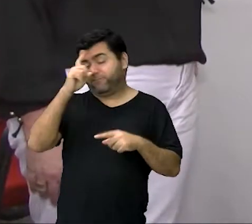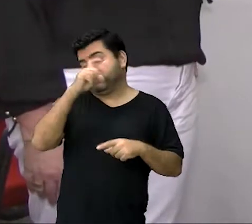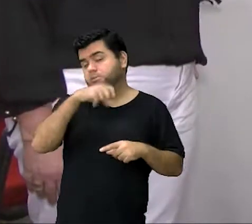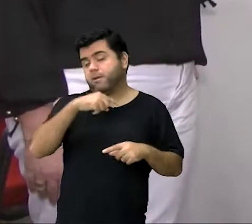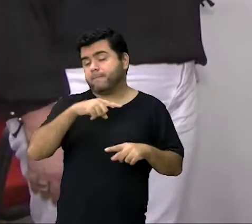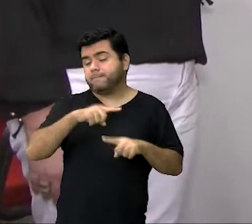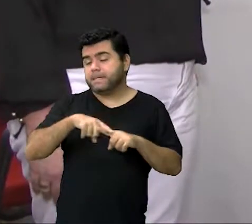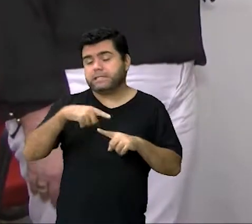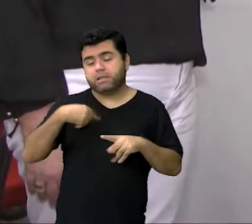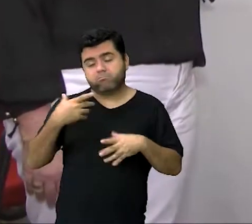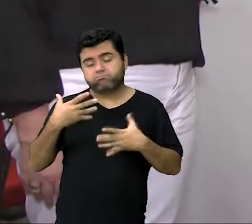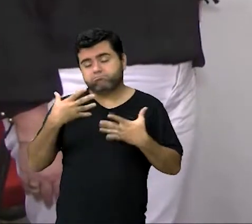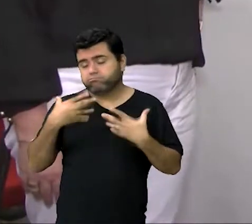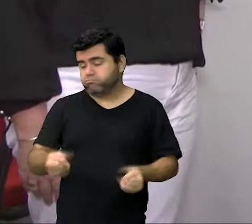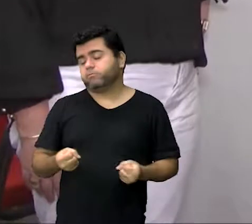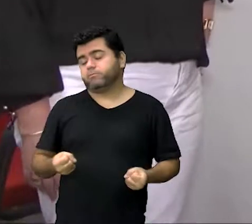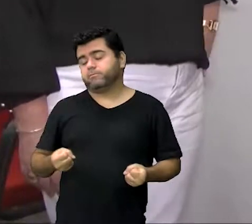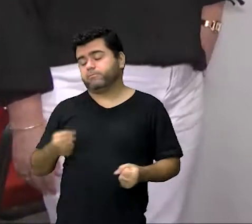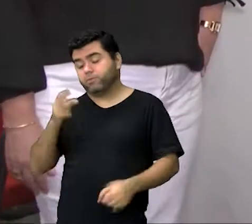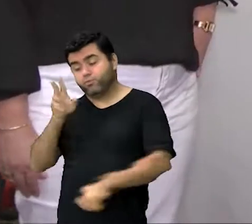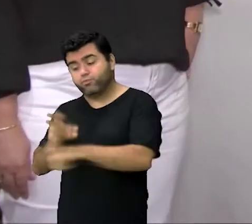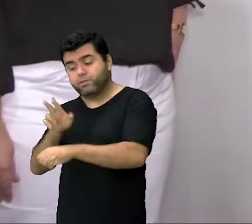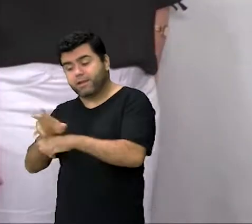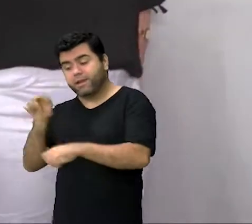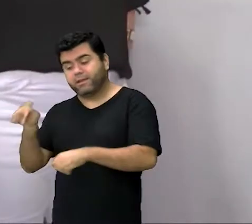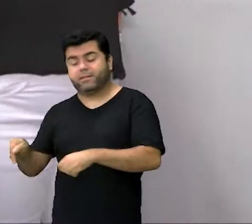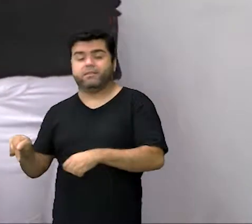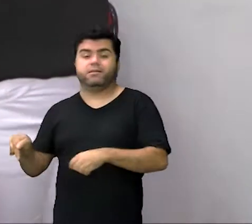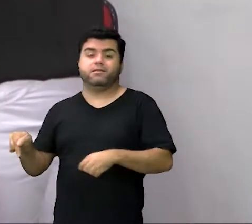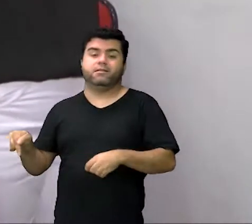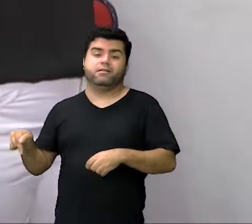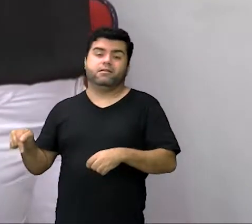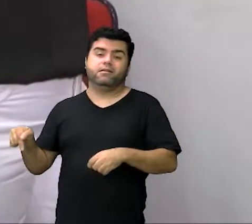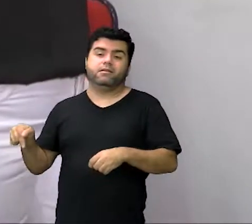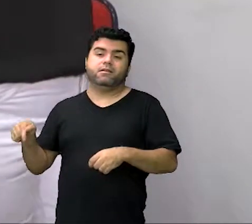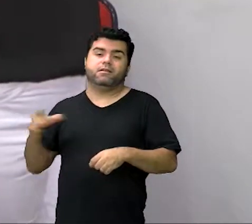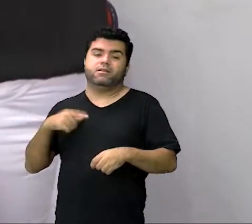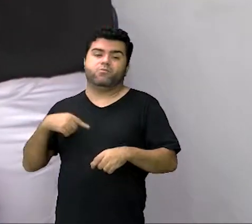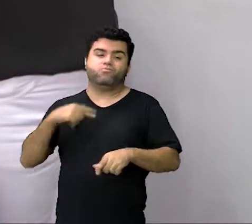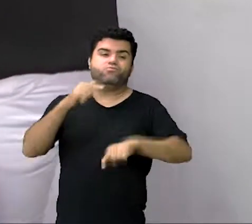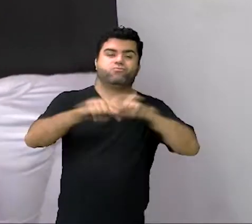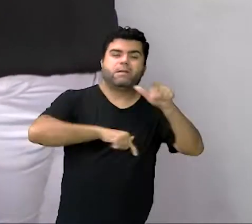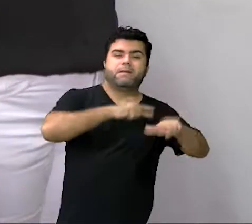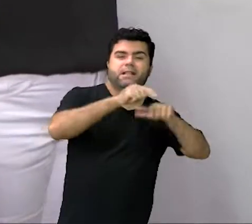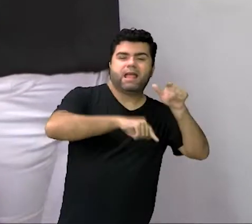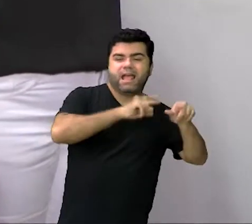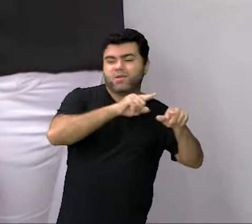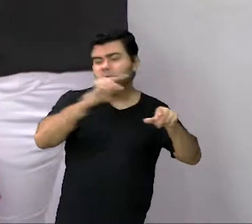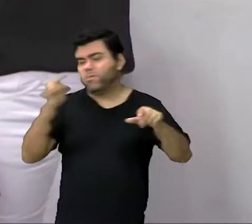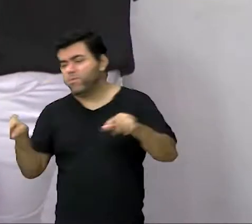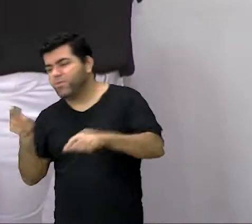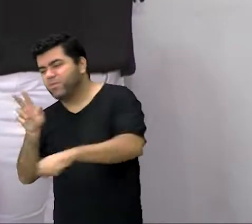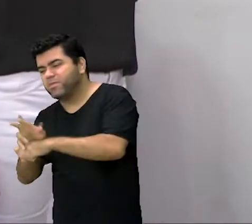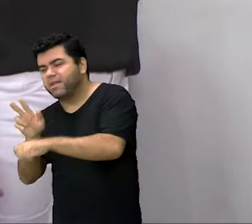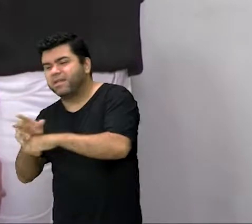eu optei em cuidar dele, porque estava insustentável eu trabalhar, né,